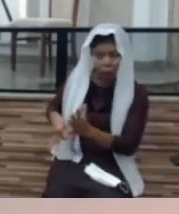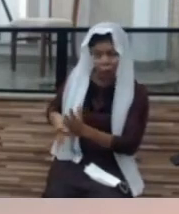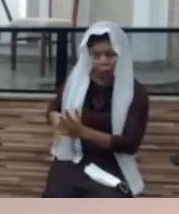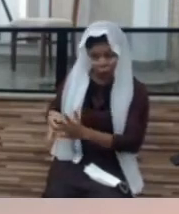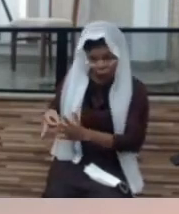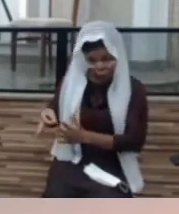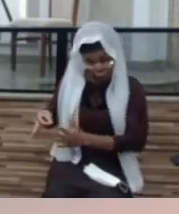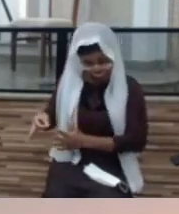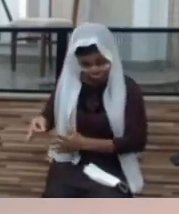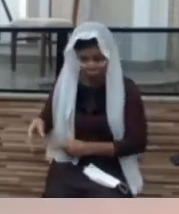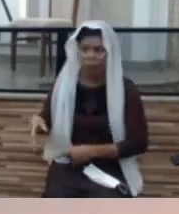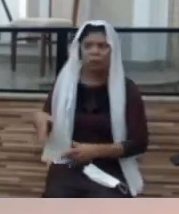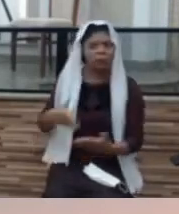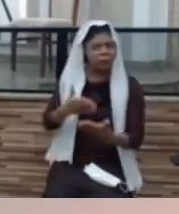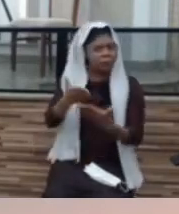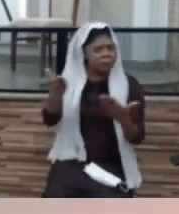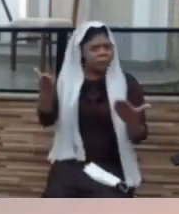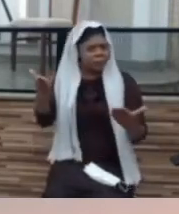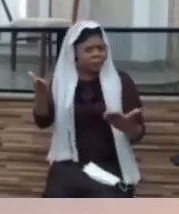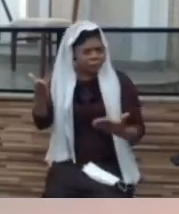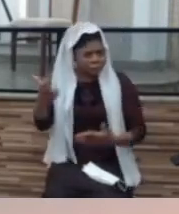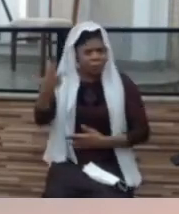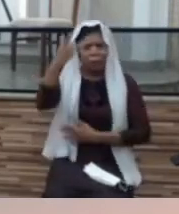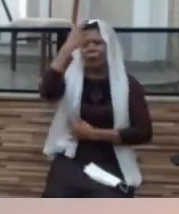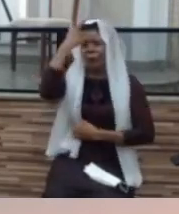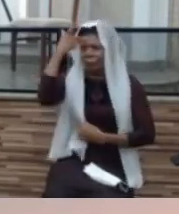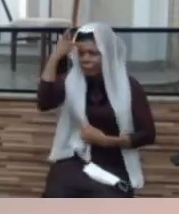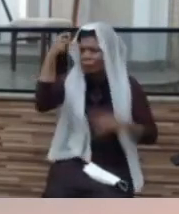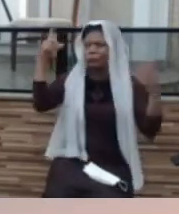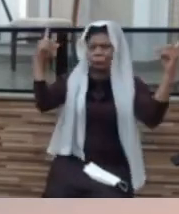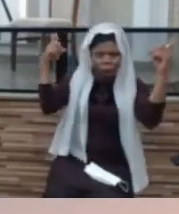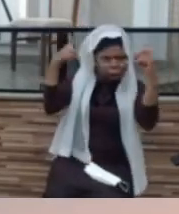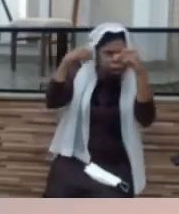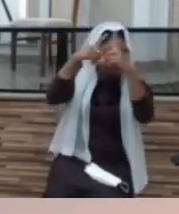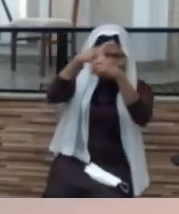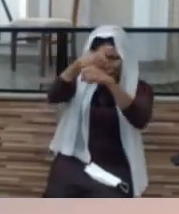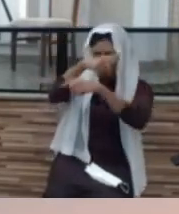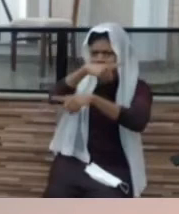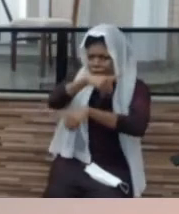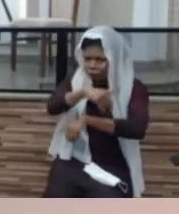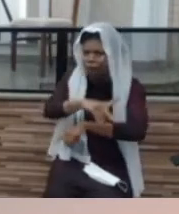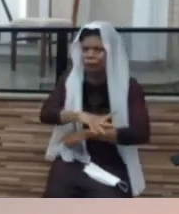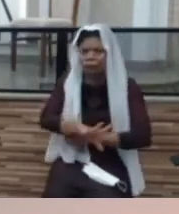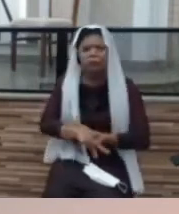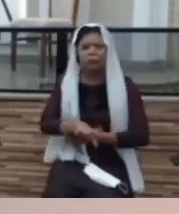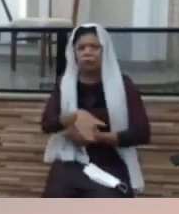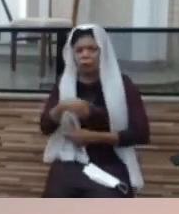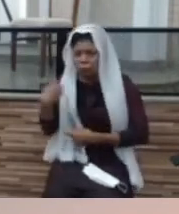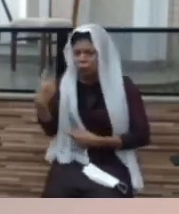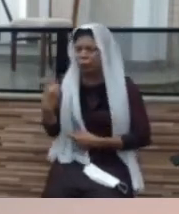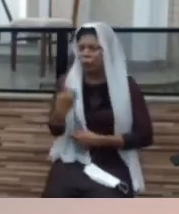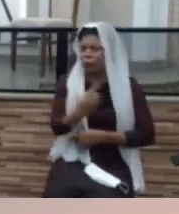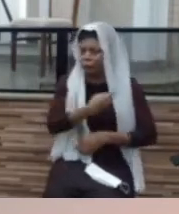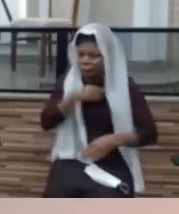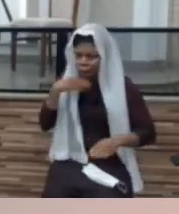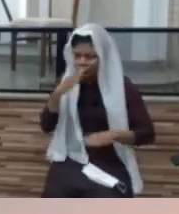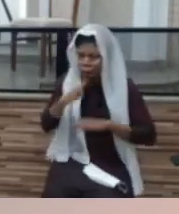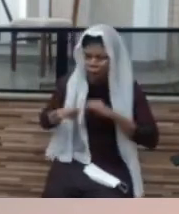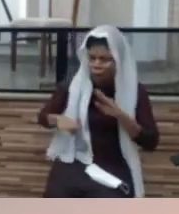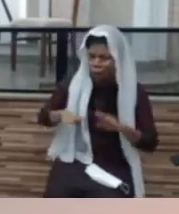perder tempo com ele, irmãos. Tem gente que não podemos perder tempo com ele. E o homem de Deus, ele precisa